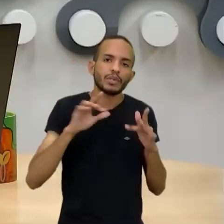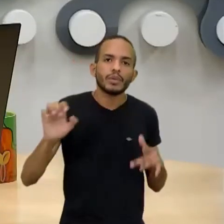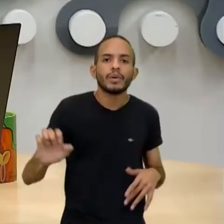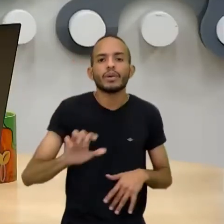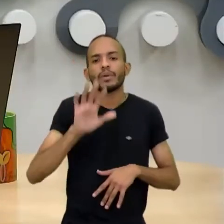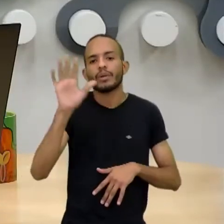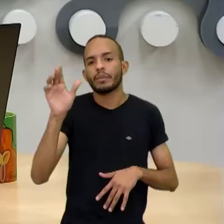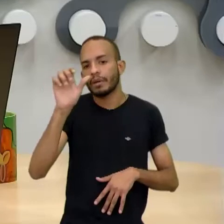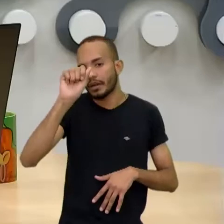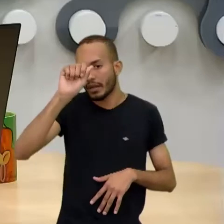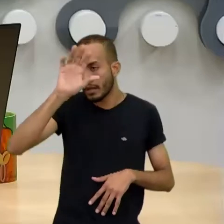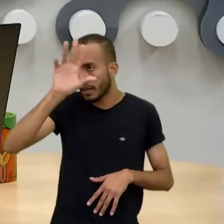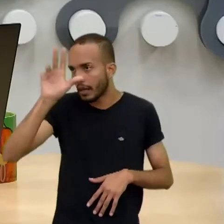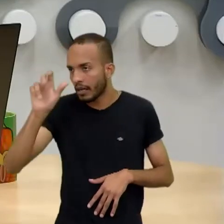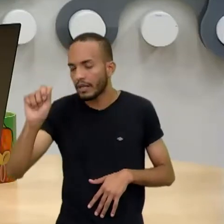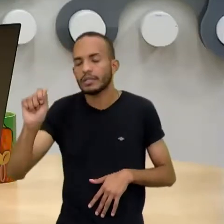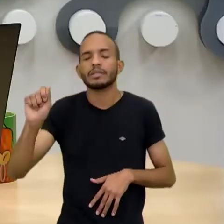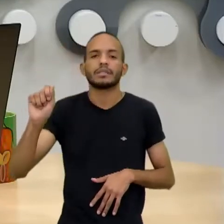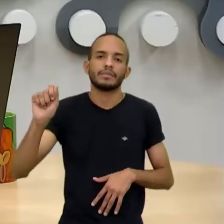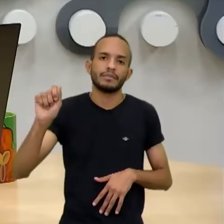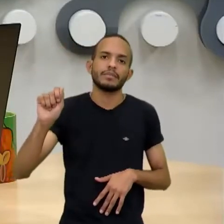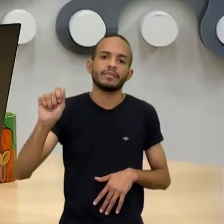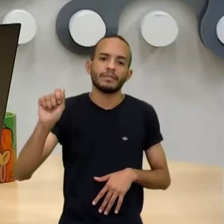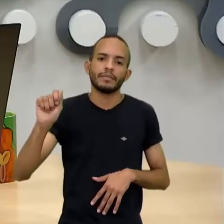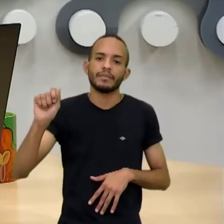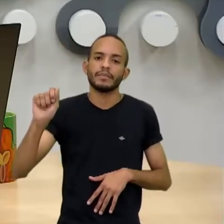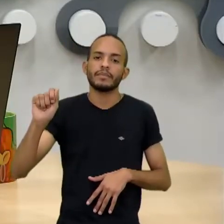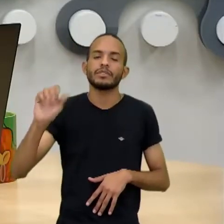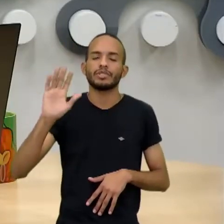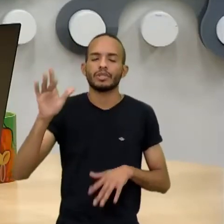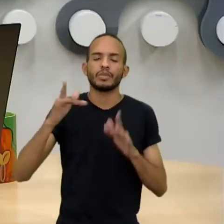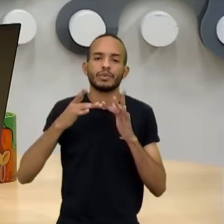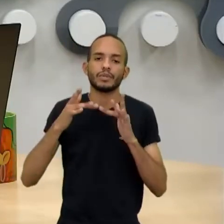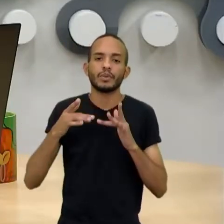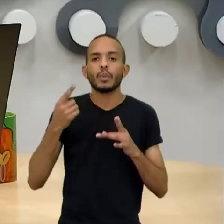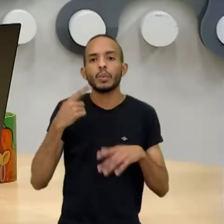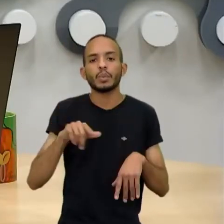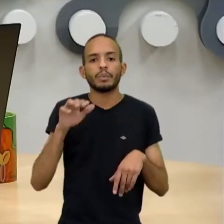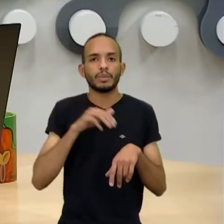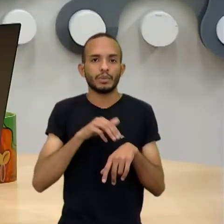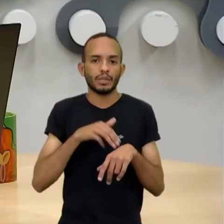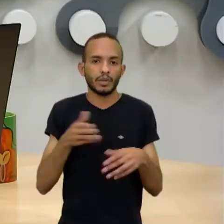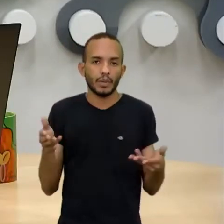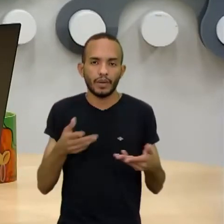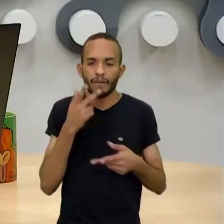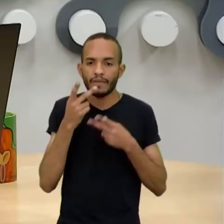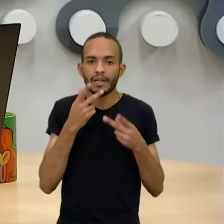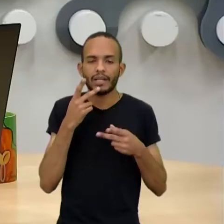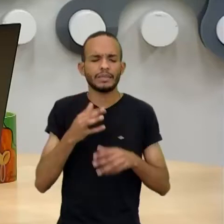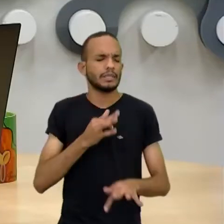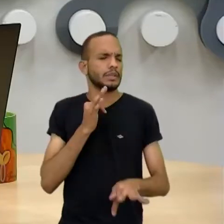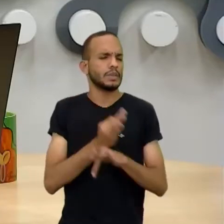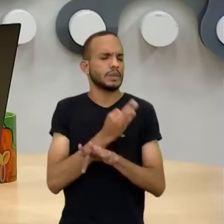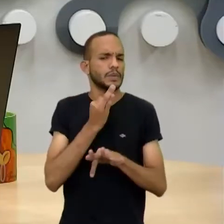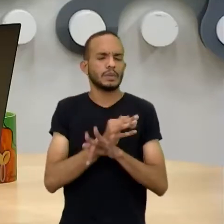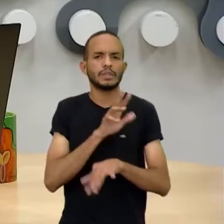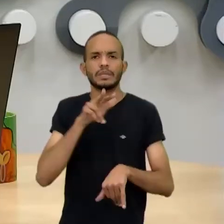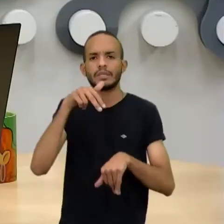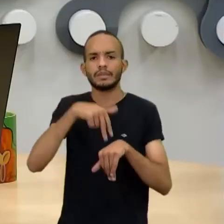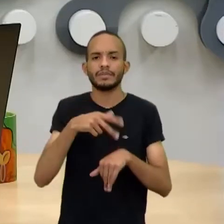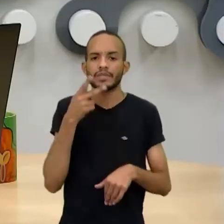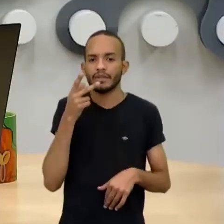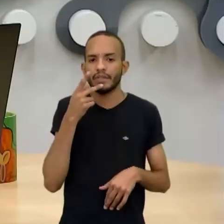Europa, a Ásia. Então, é uma história muito antiga, né, Pro? Sim. E aí eu queria agora aproveitar esses últimos minutos, assim, pra gente falar de resistência. Vim agora